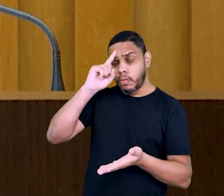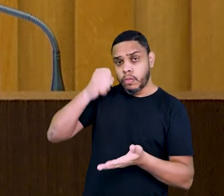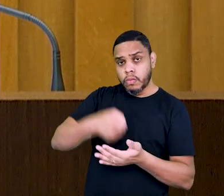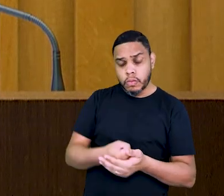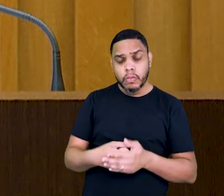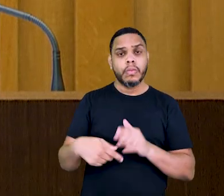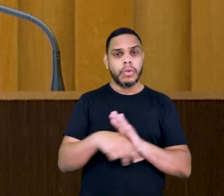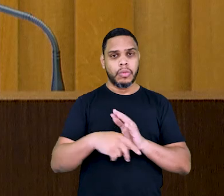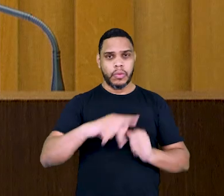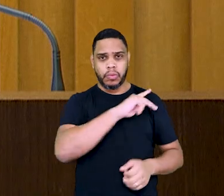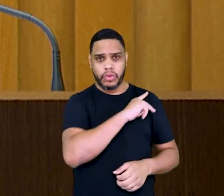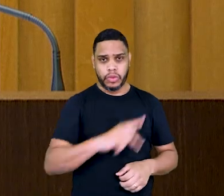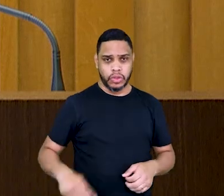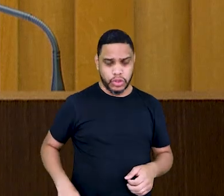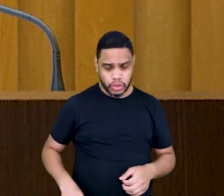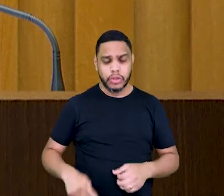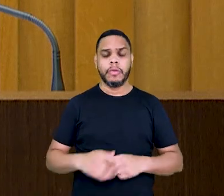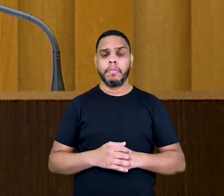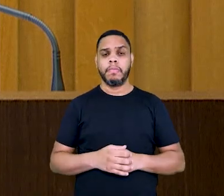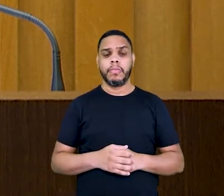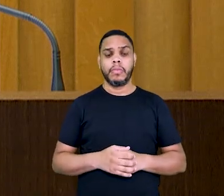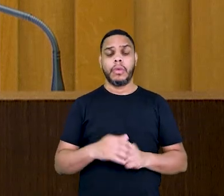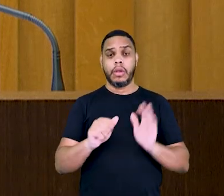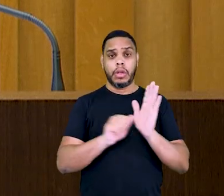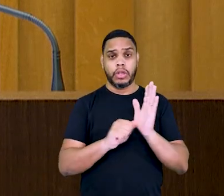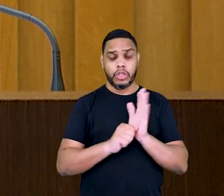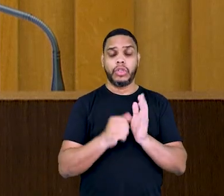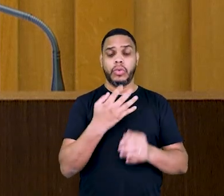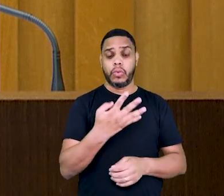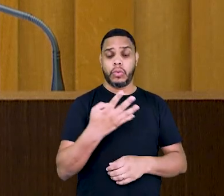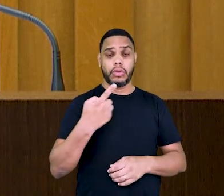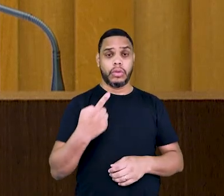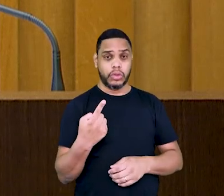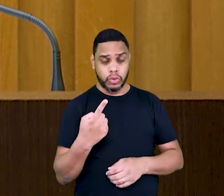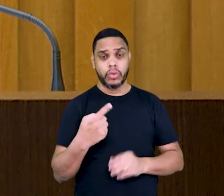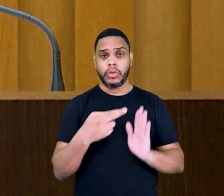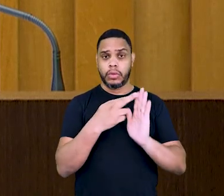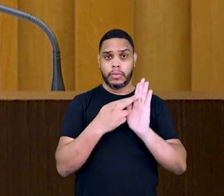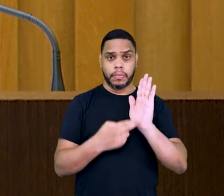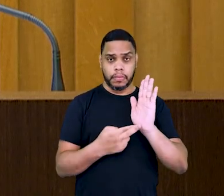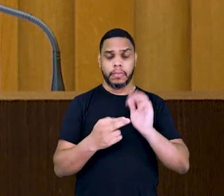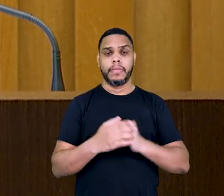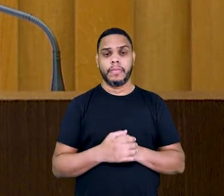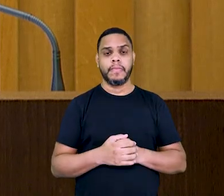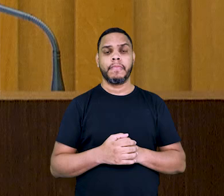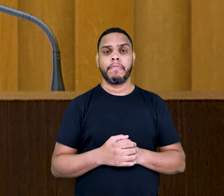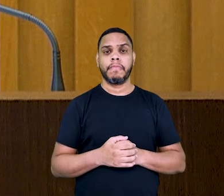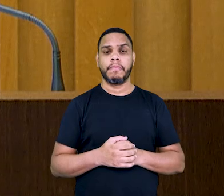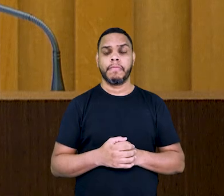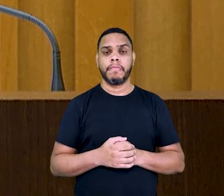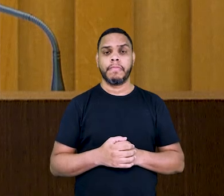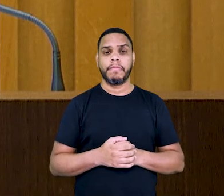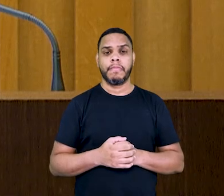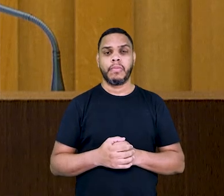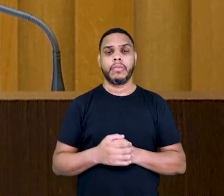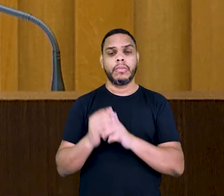na esteira do inciso 40 do artigo 41 do regimento, dos quais